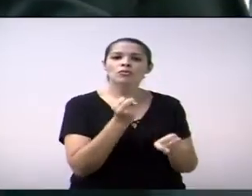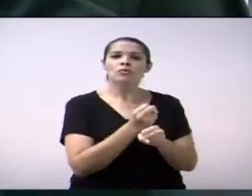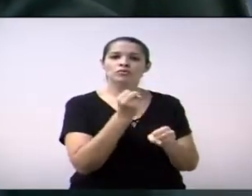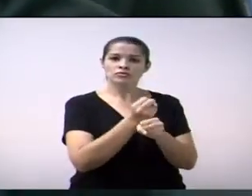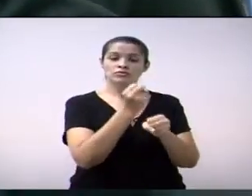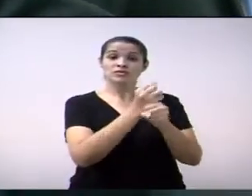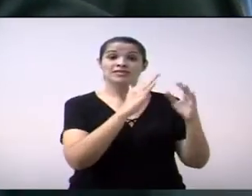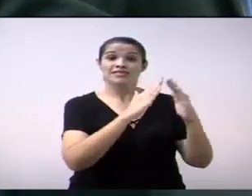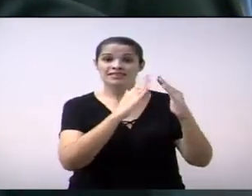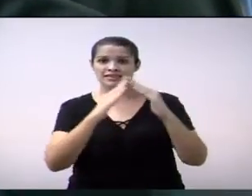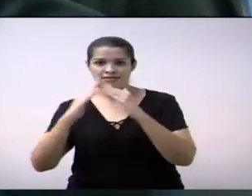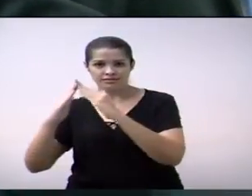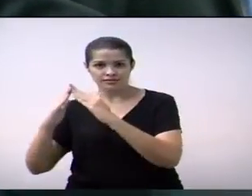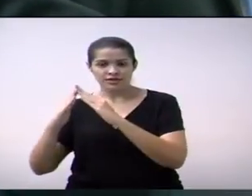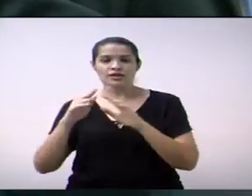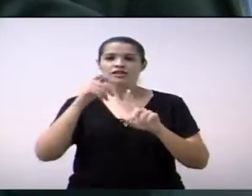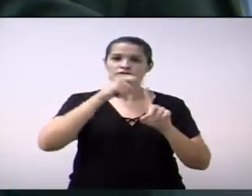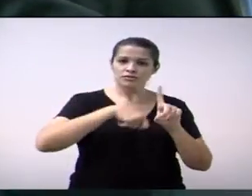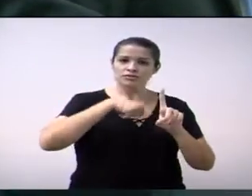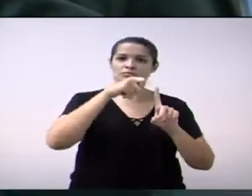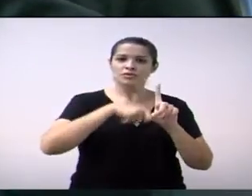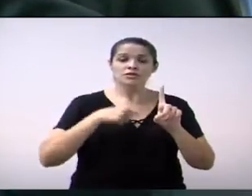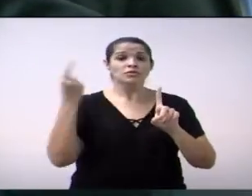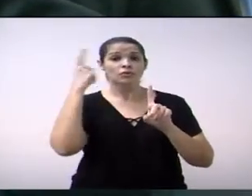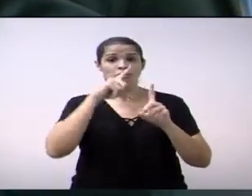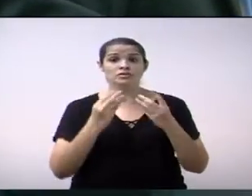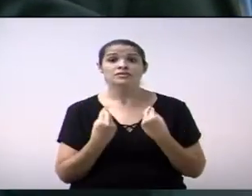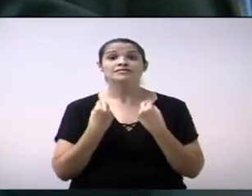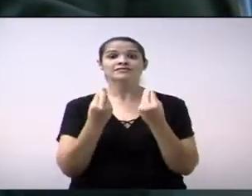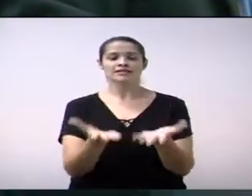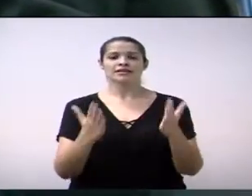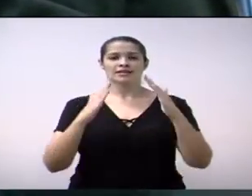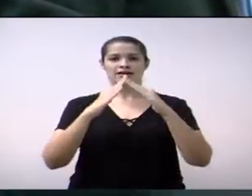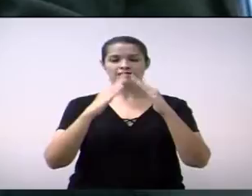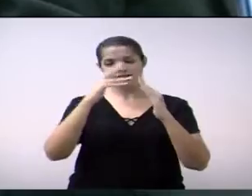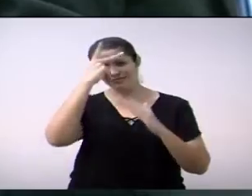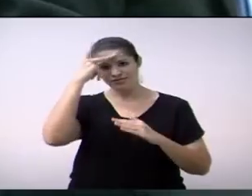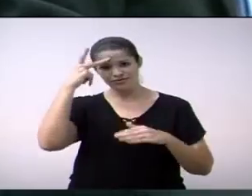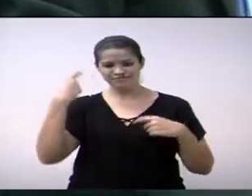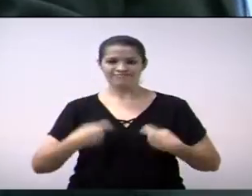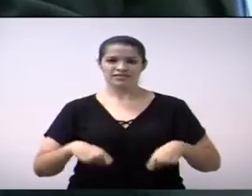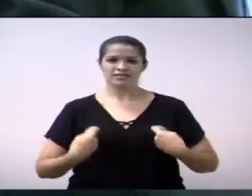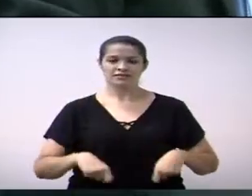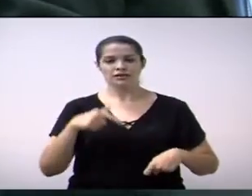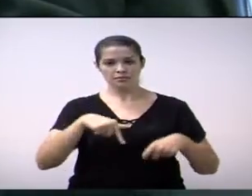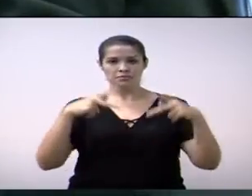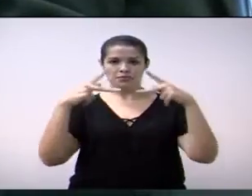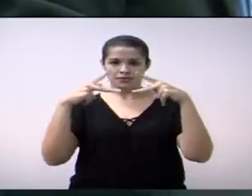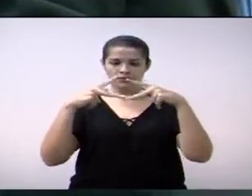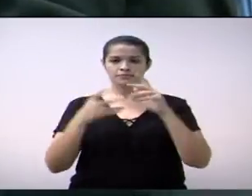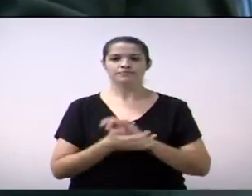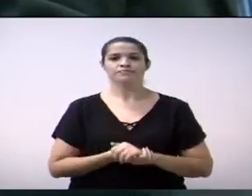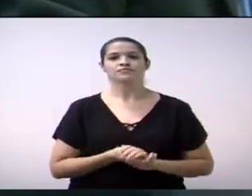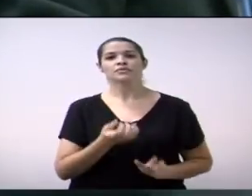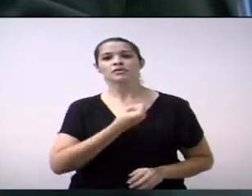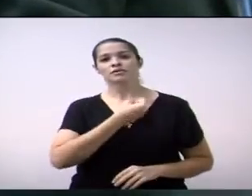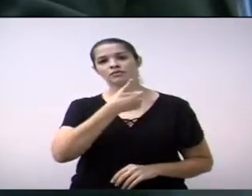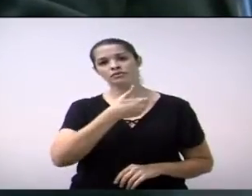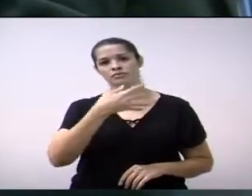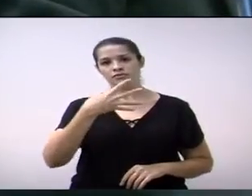autossustentável, que todo mês contemple moradias beneficiando os moradores de Paulínia. Número 145, vereador Marcelo